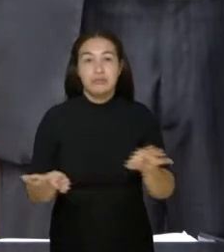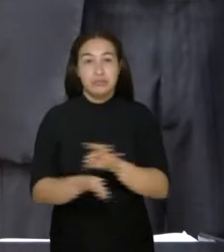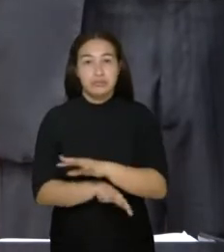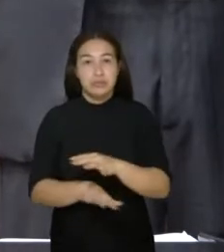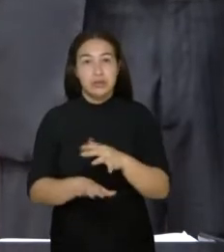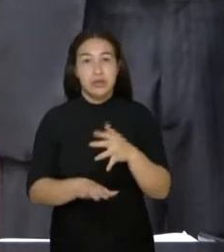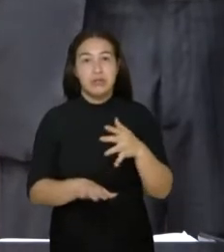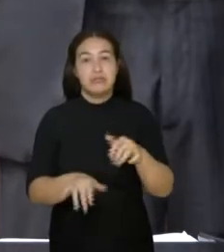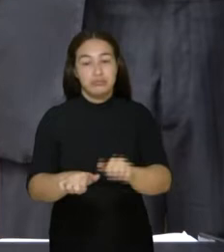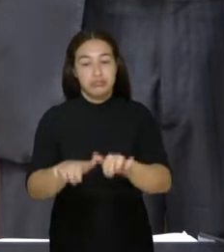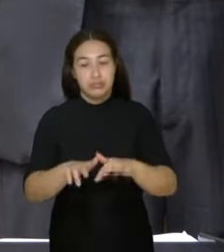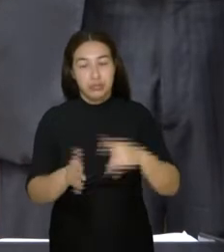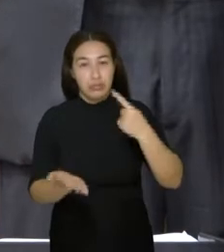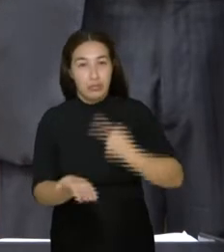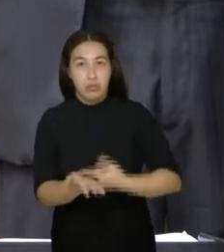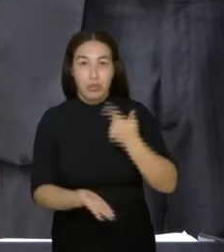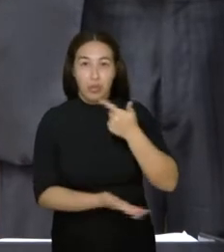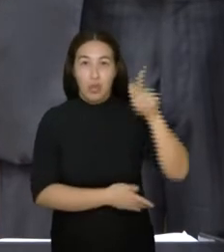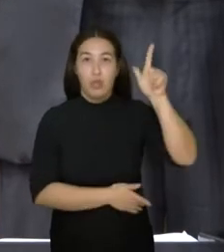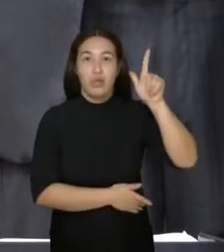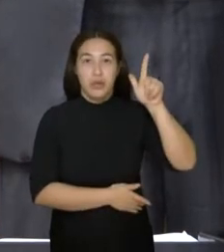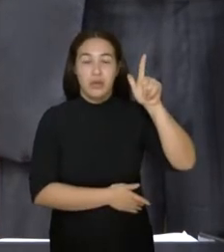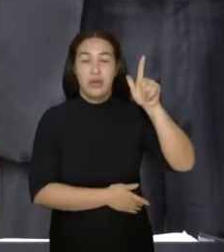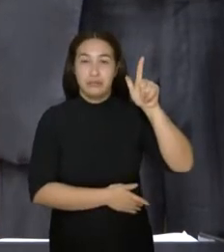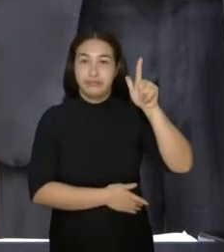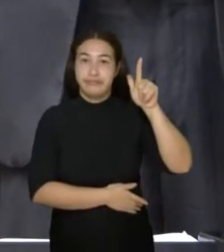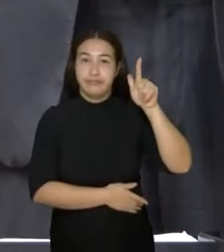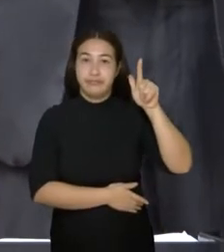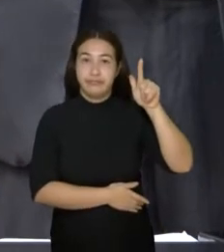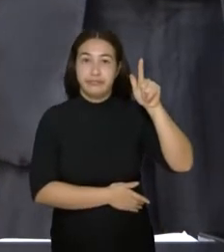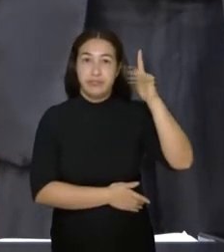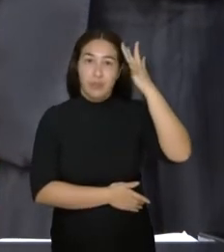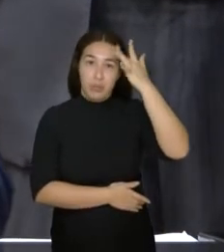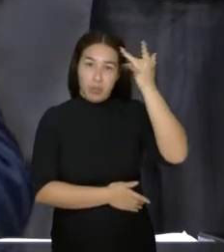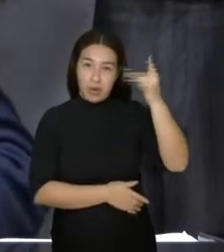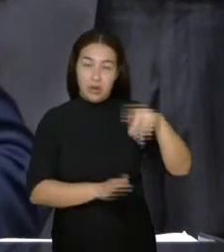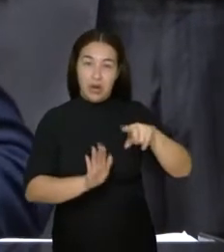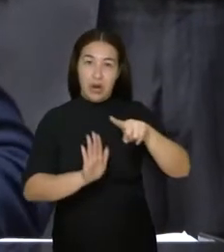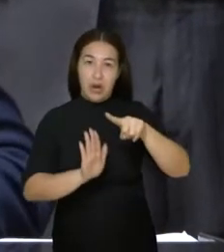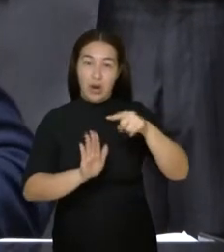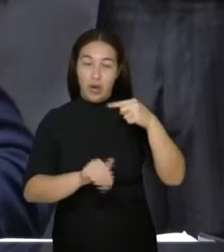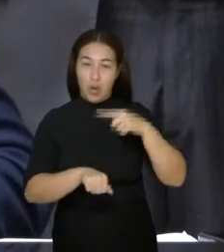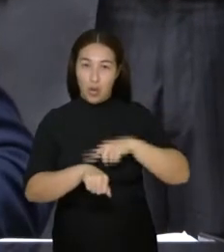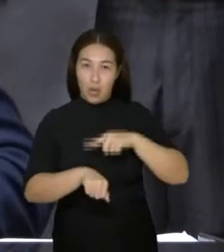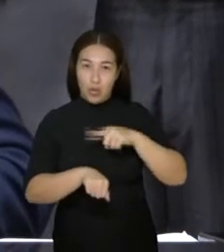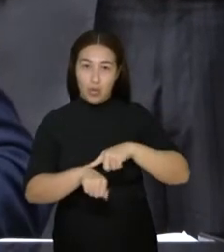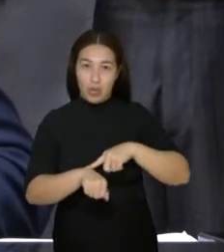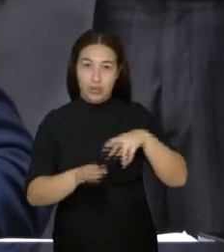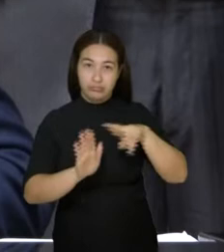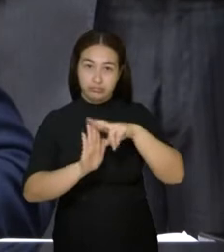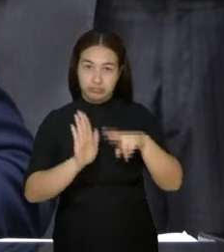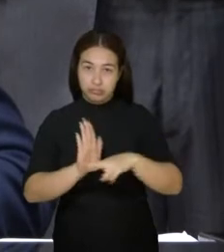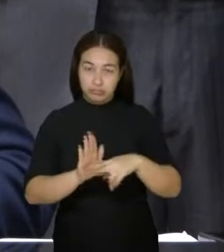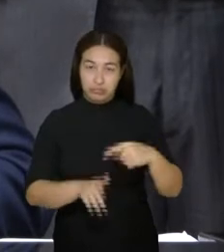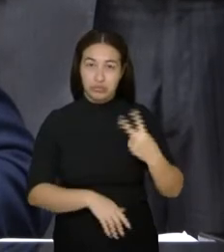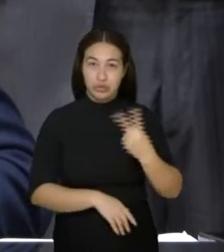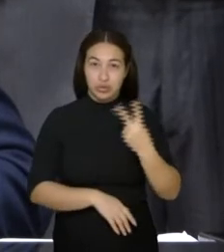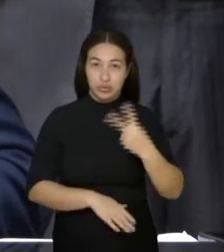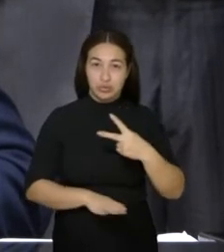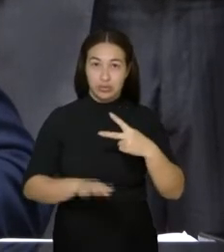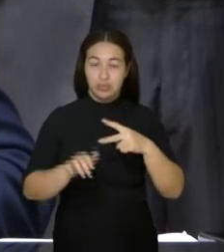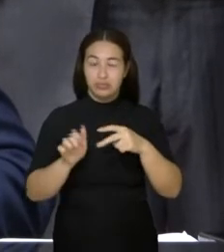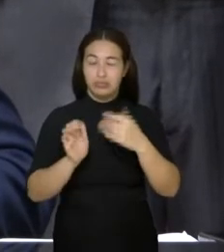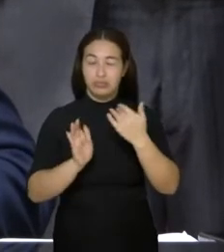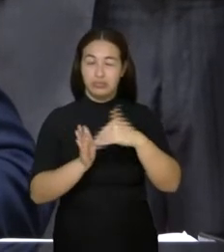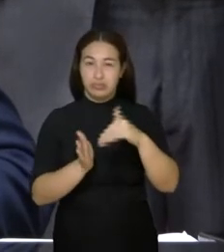a sessão seu presidente convocou outra sessão ordinária para o dia seguinte no horário regimental e para constar o segundo secretário